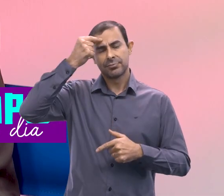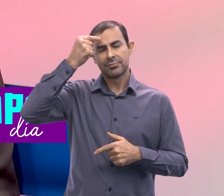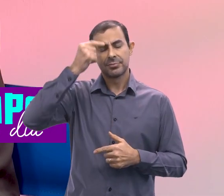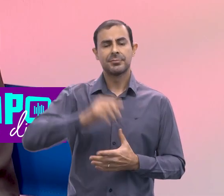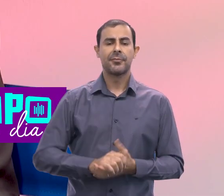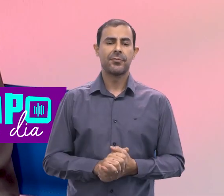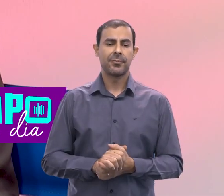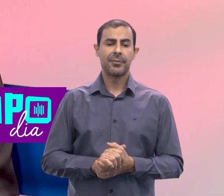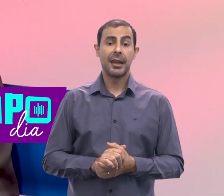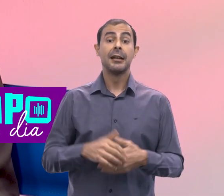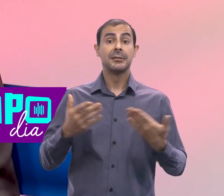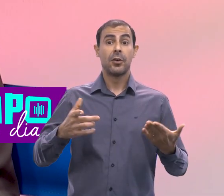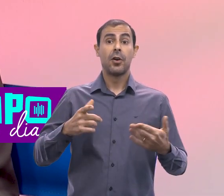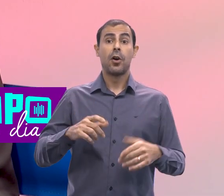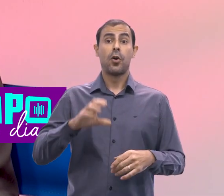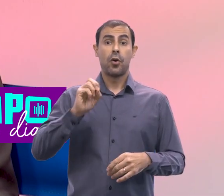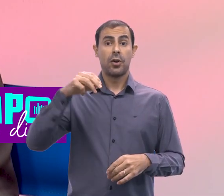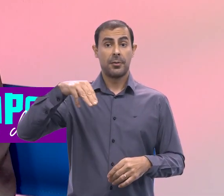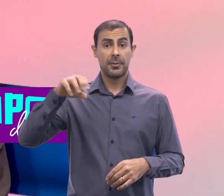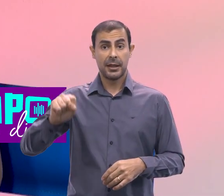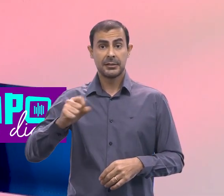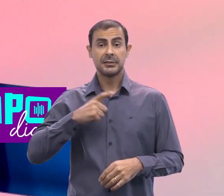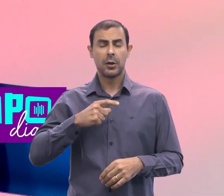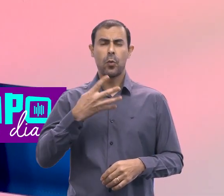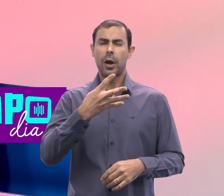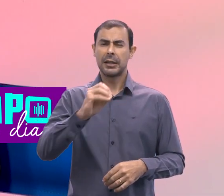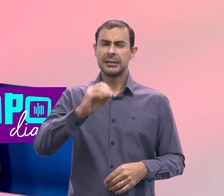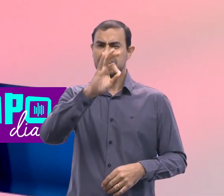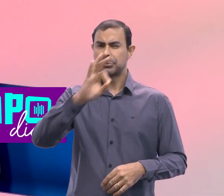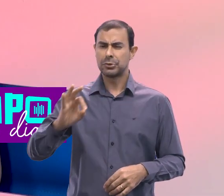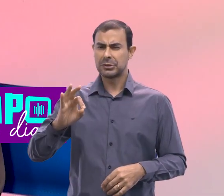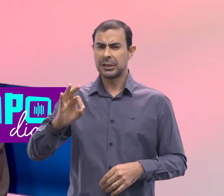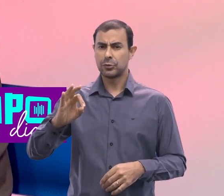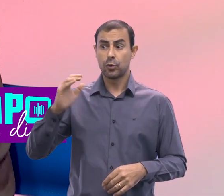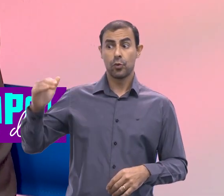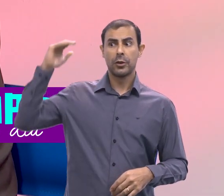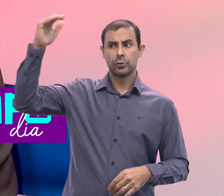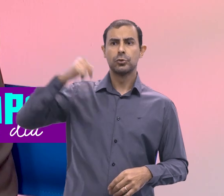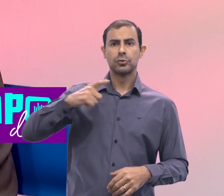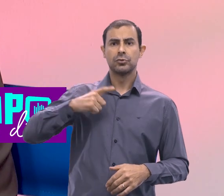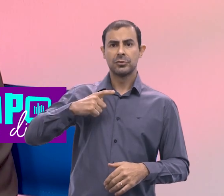Saúde estabelece que quase 40% dos transtornos mentais do adulto